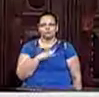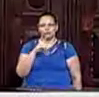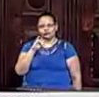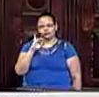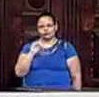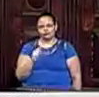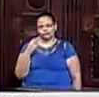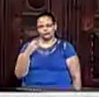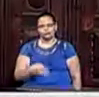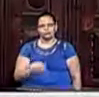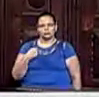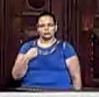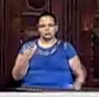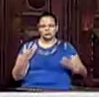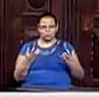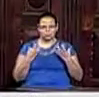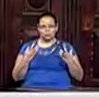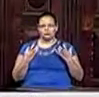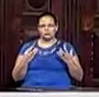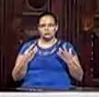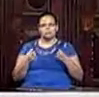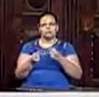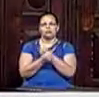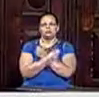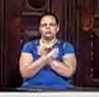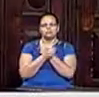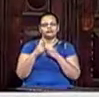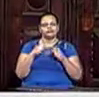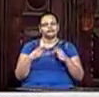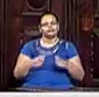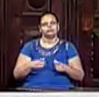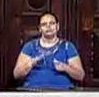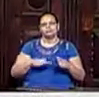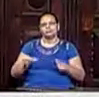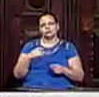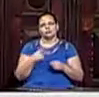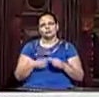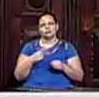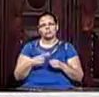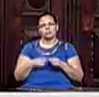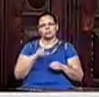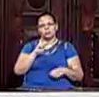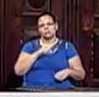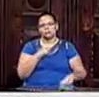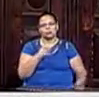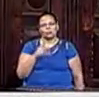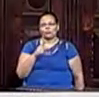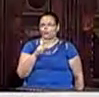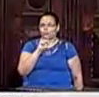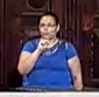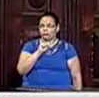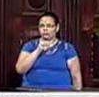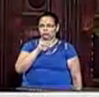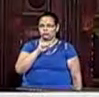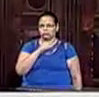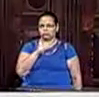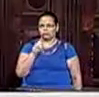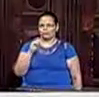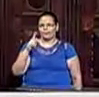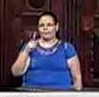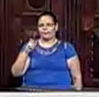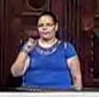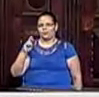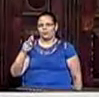dia. Então, quero aqui abraçar a comunidade de São Pedro da Aldeia, felicitar por sua história, por sua